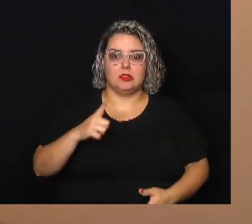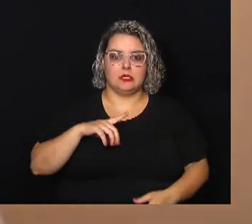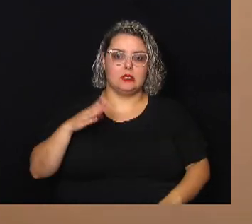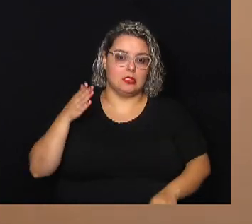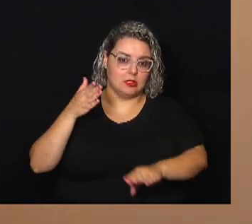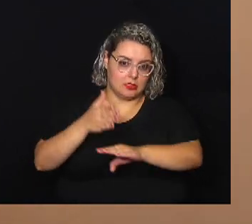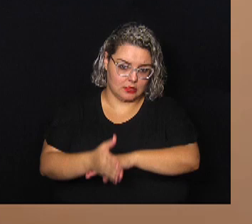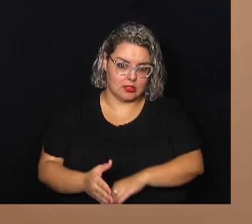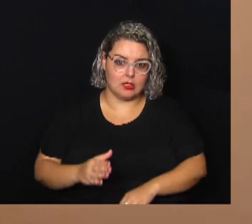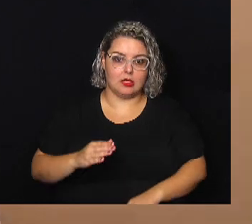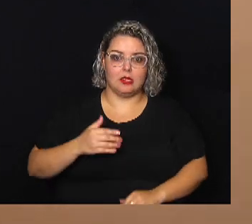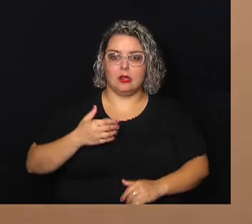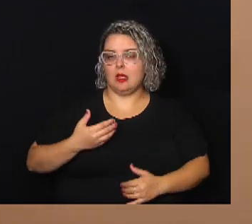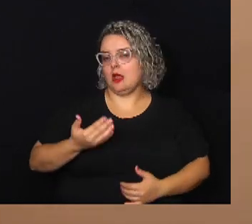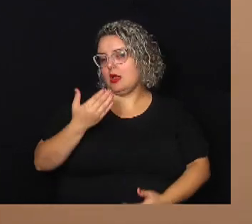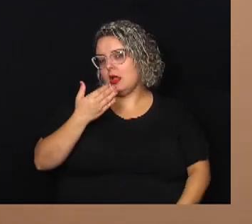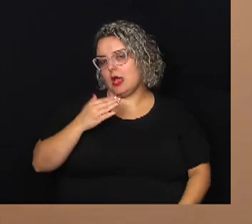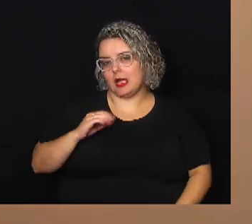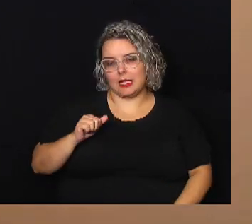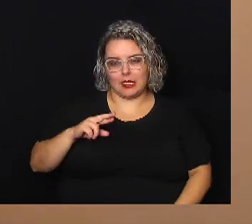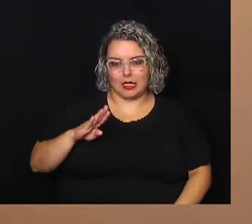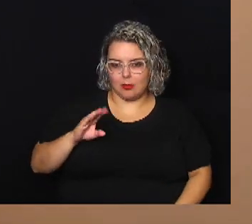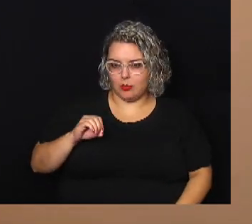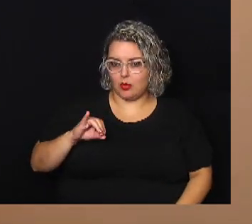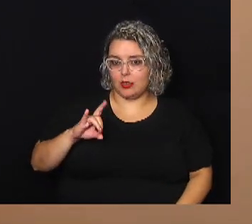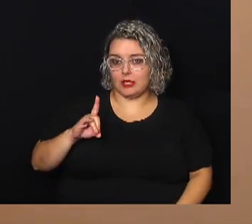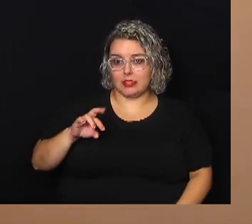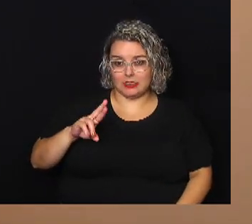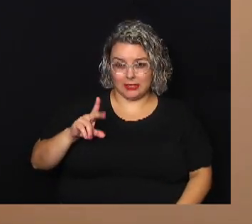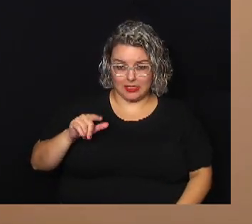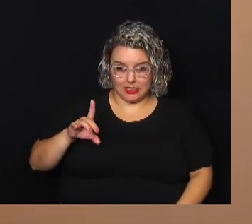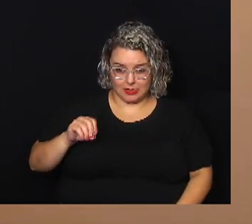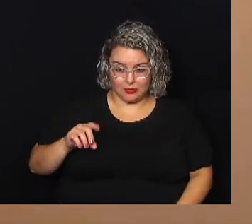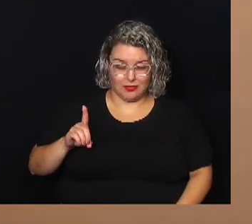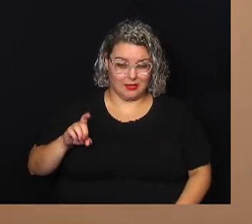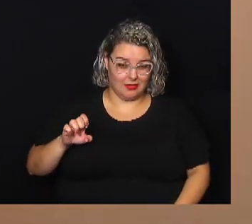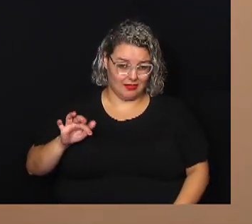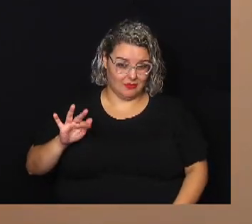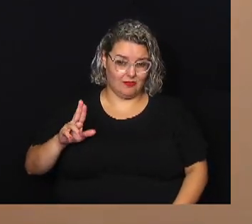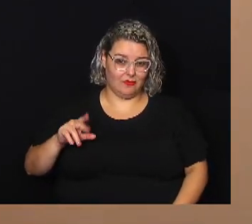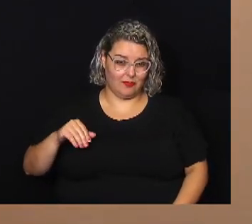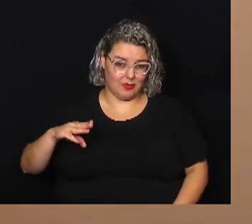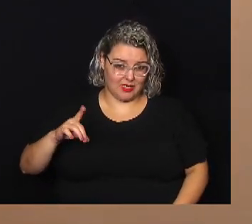a carboidratos processados, defumados, do que uma alimentação de